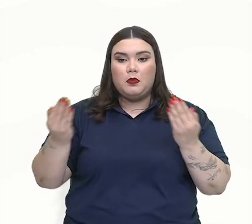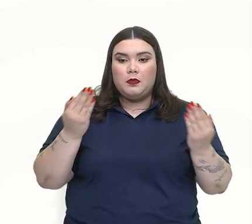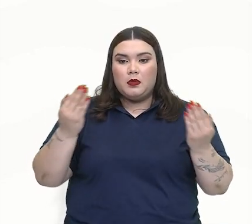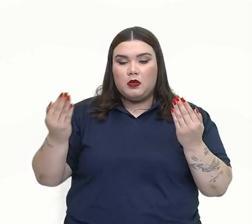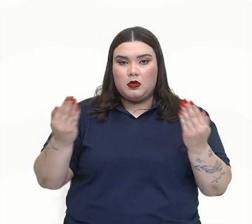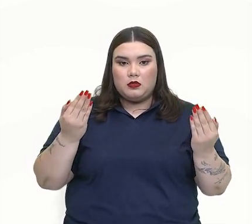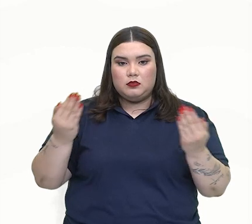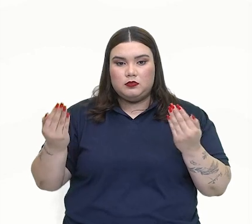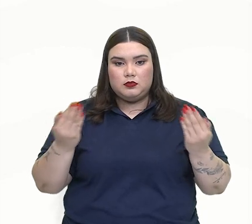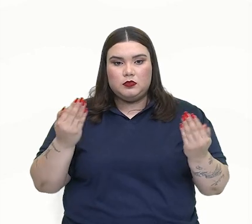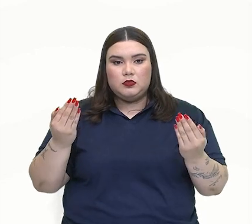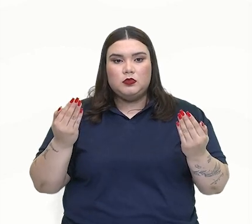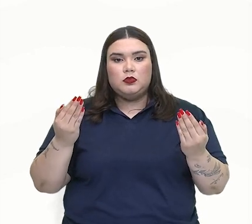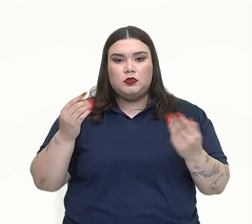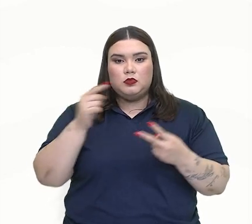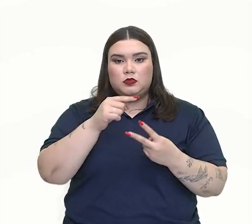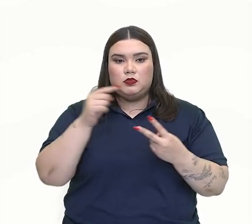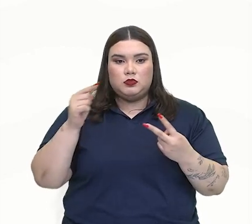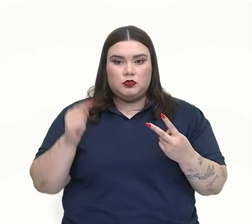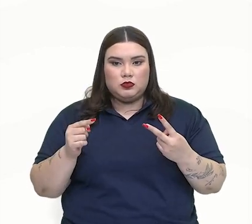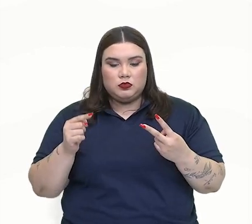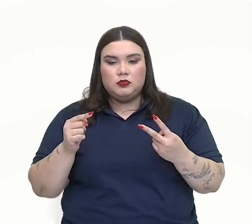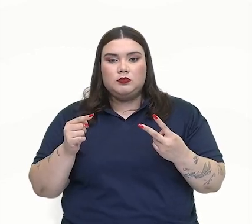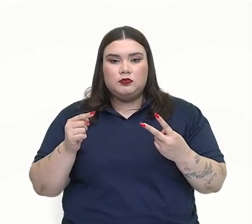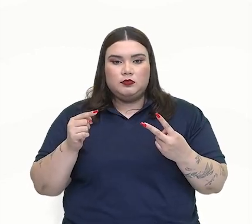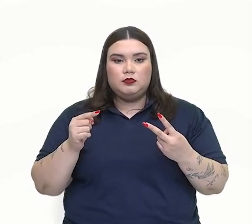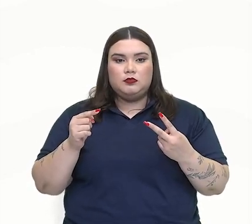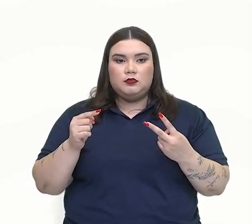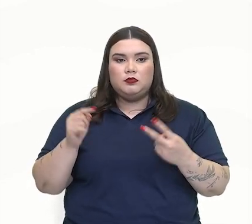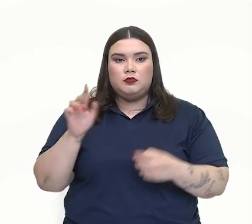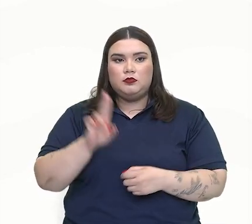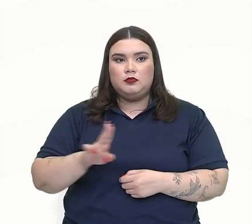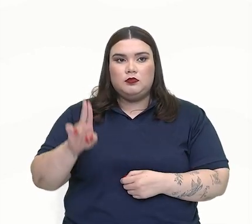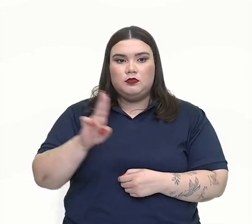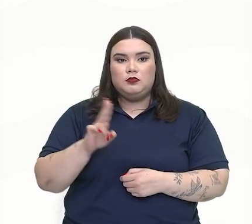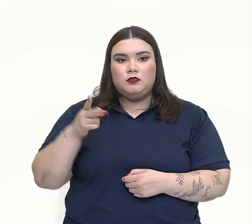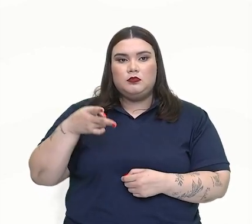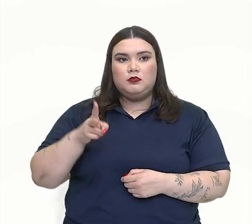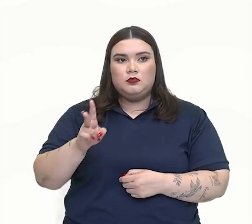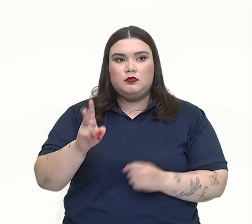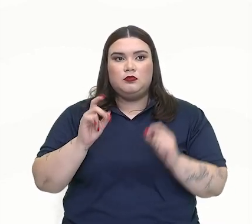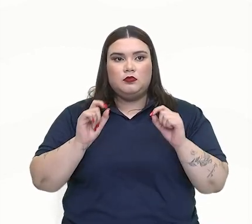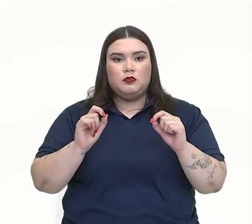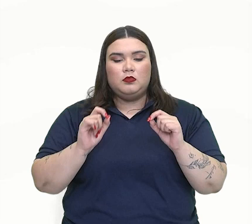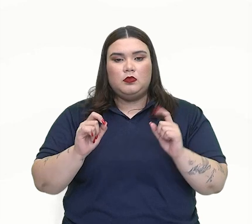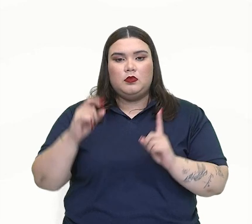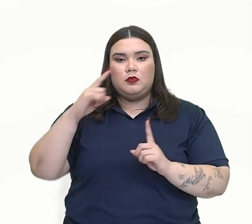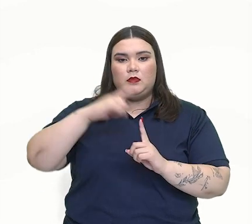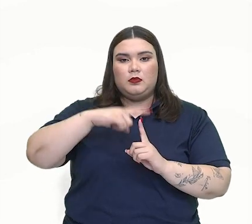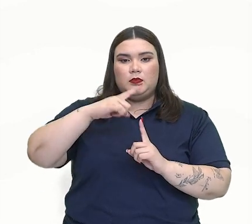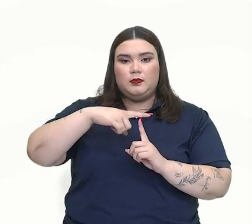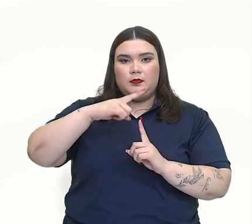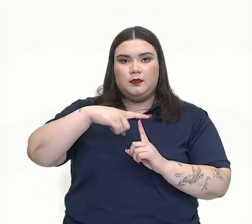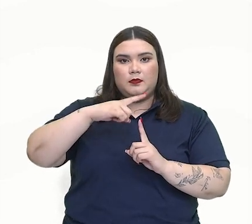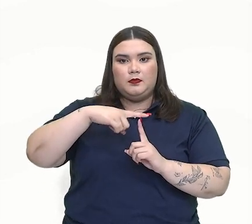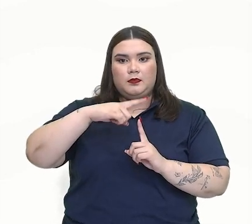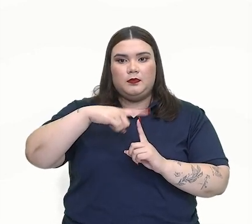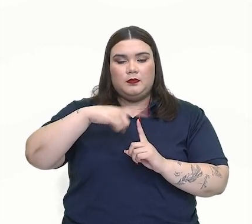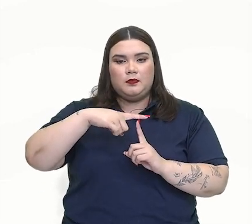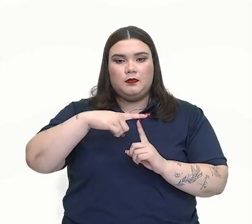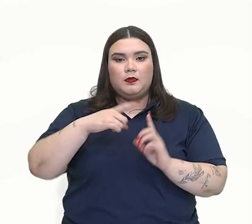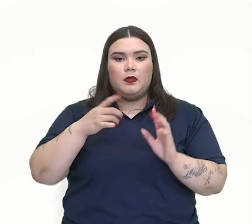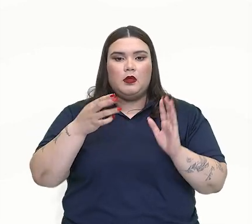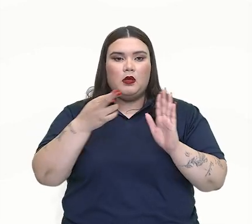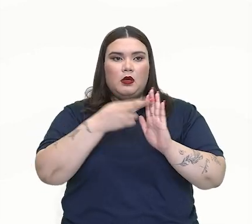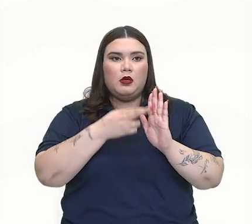comparar os dois valores, né, utilizando sempre a unidade, a régua